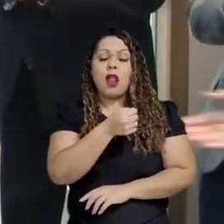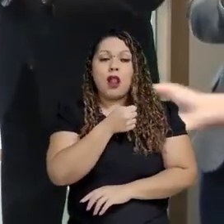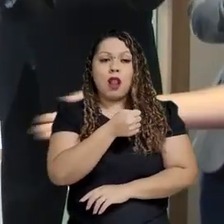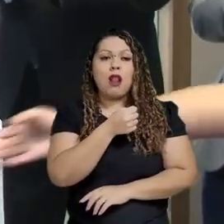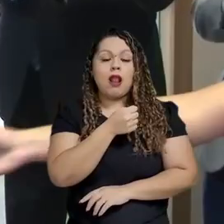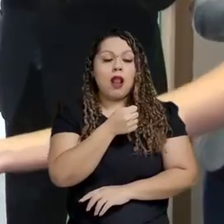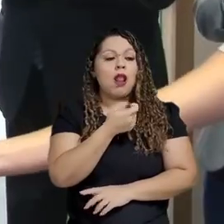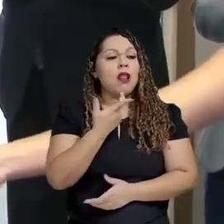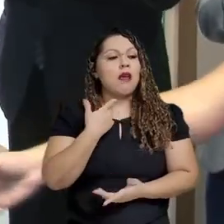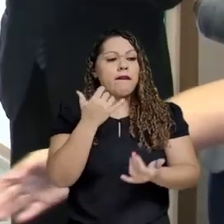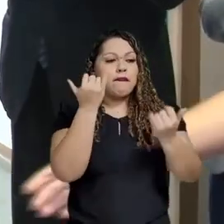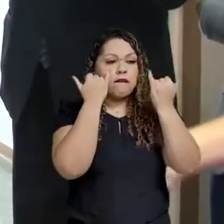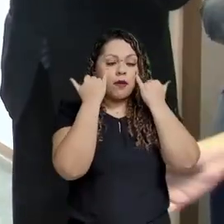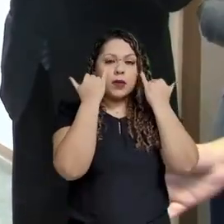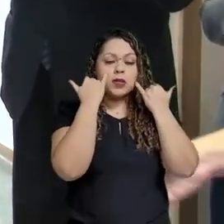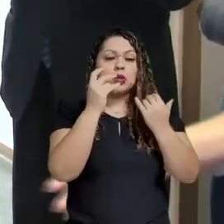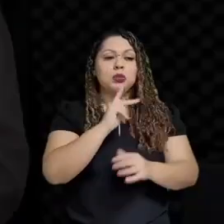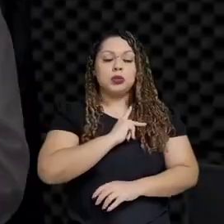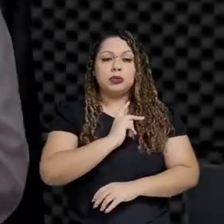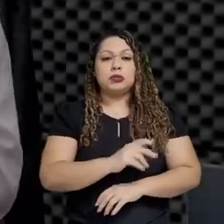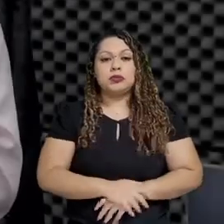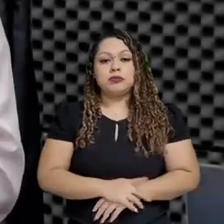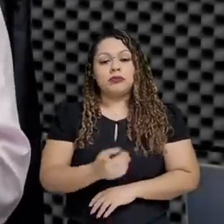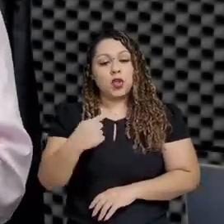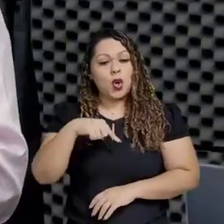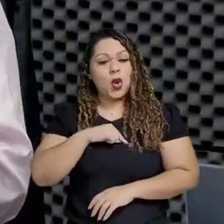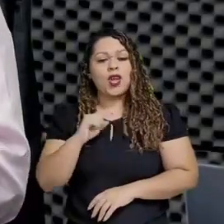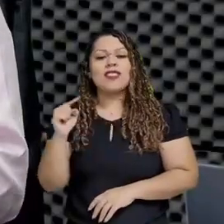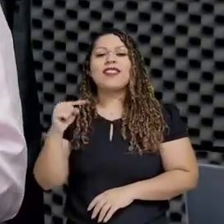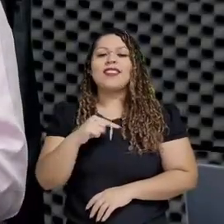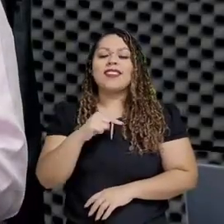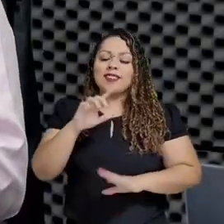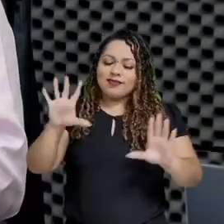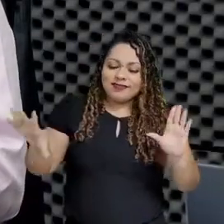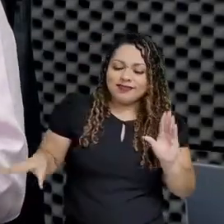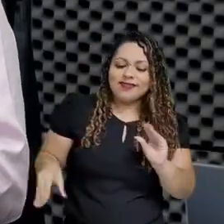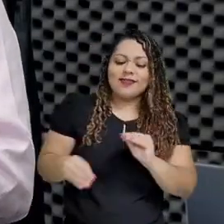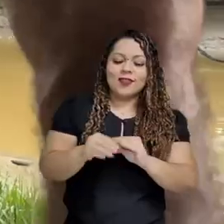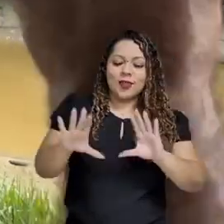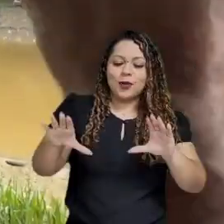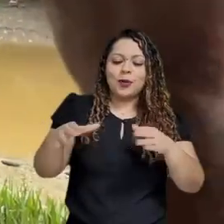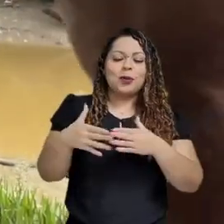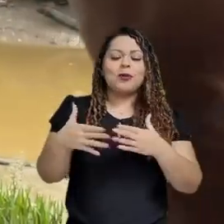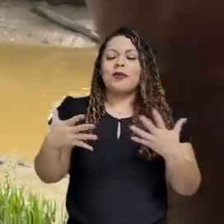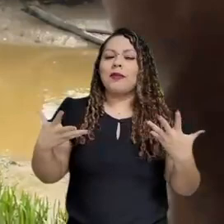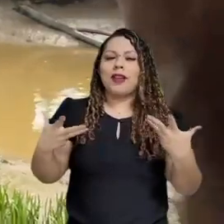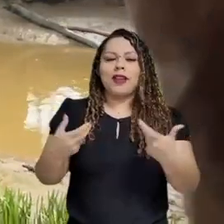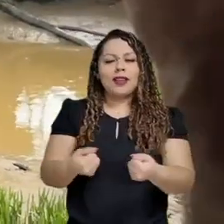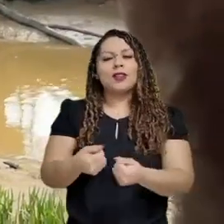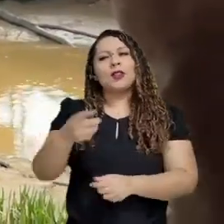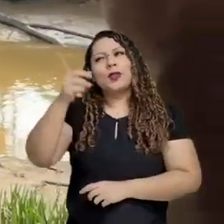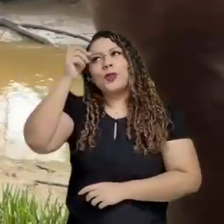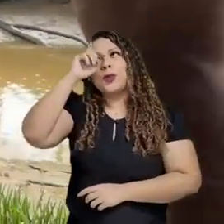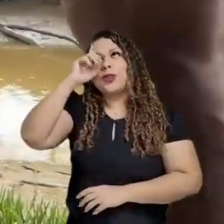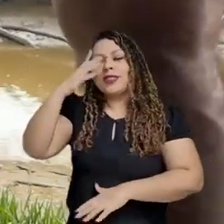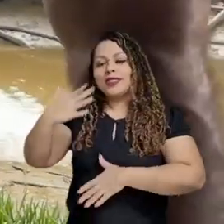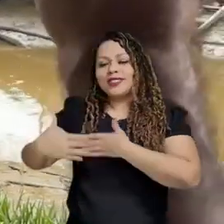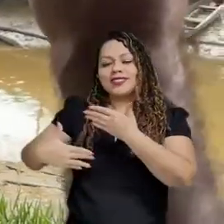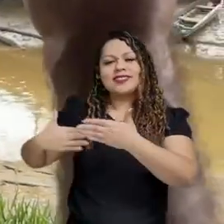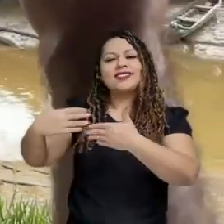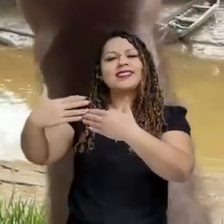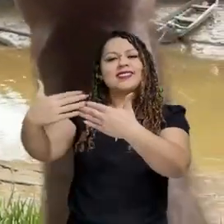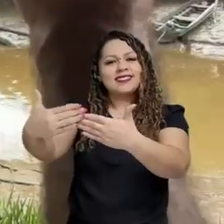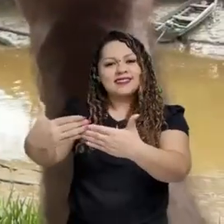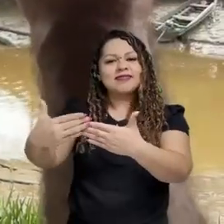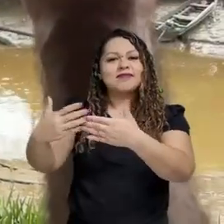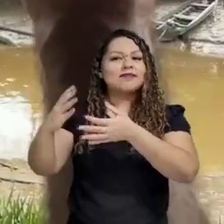prestando utilidade pública, né? E a gente está aqui para isso, para somar com essa equipe maravilhosa e cada dia melhorar ainda mais a